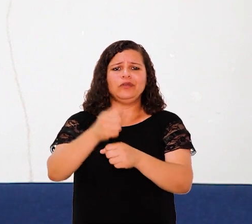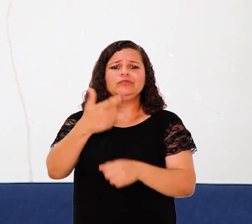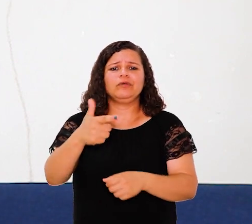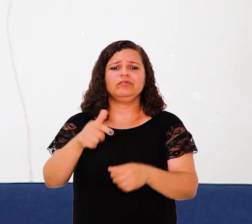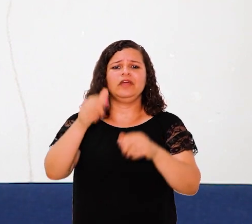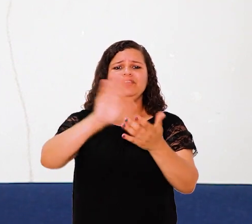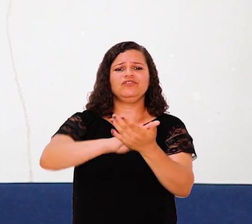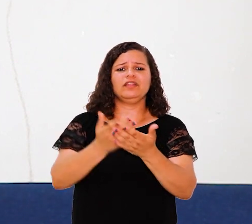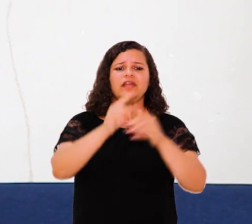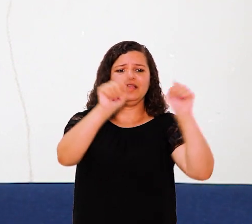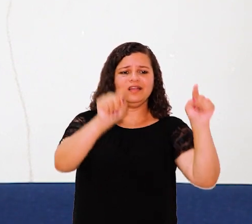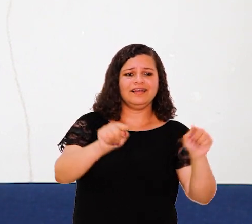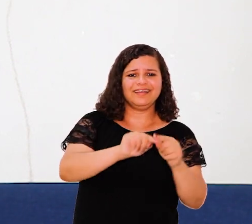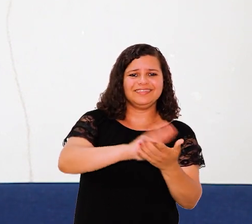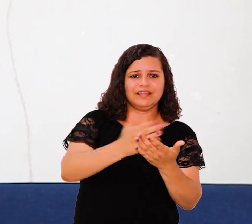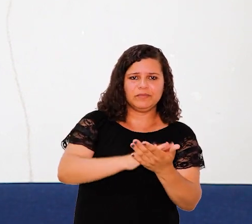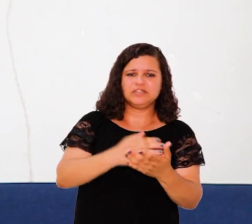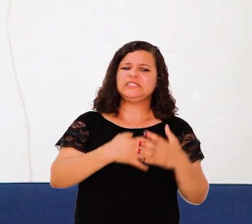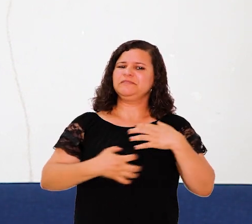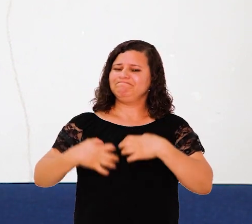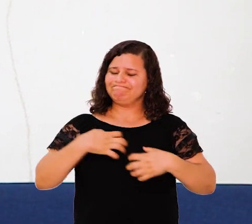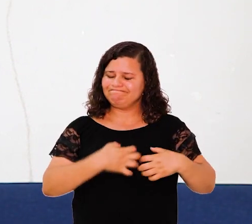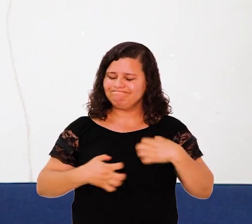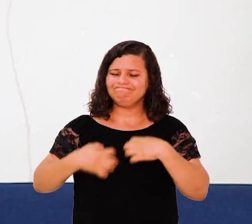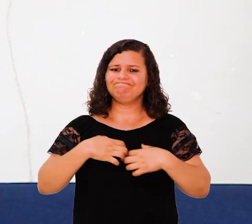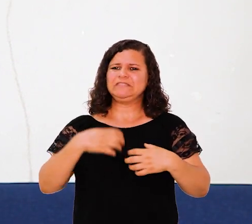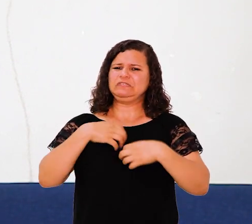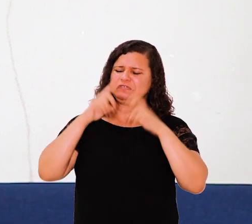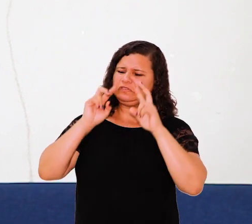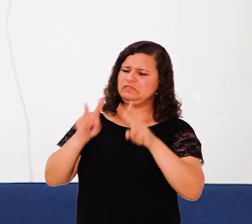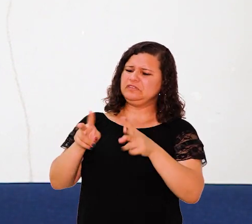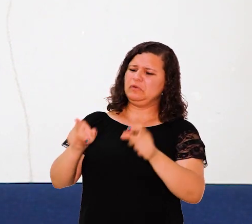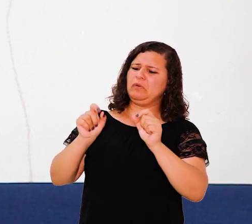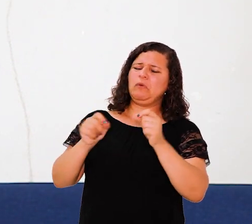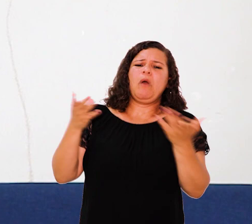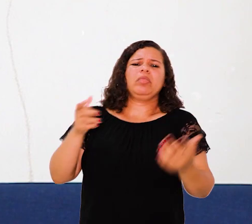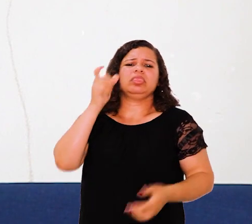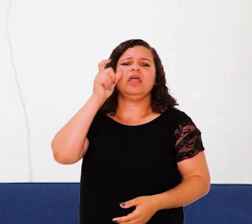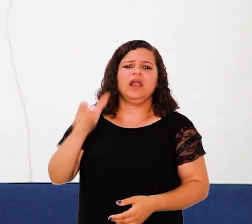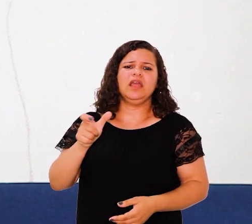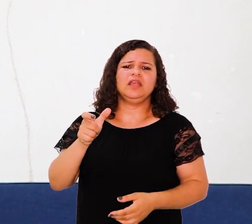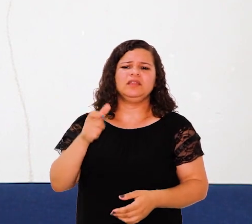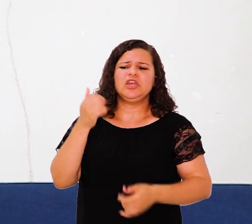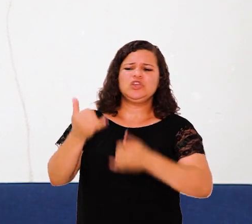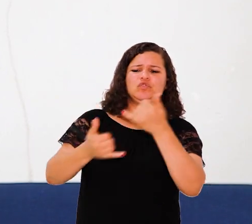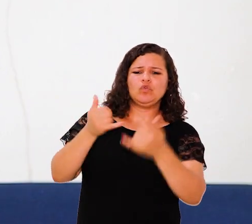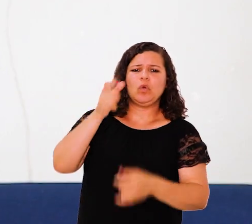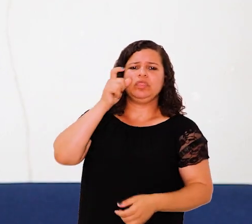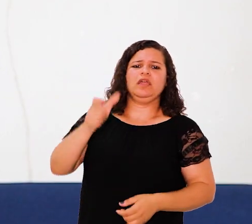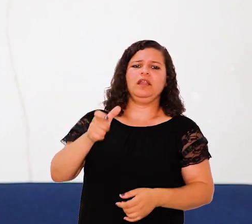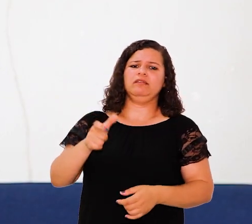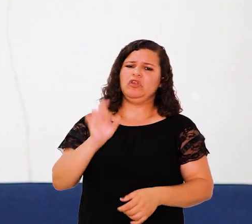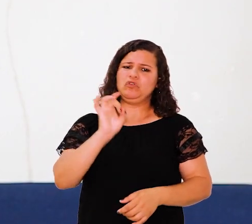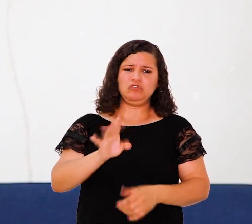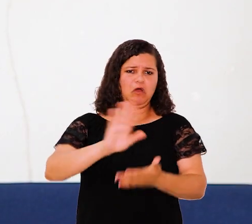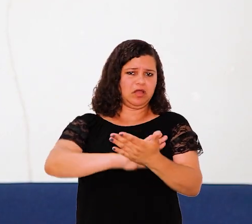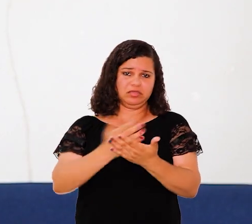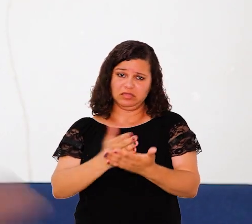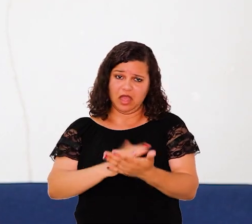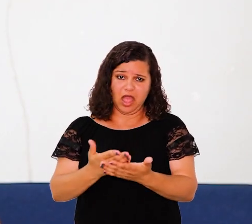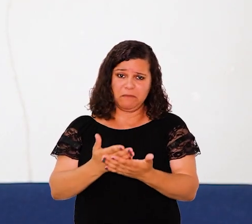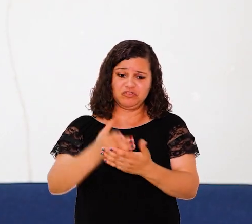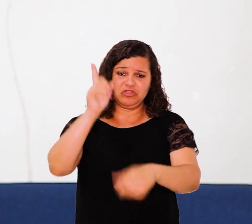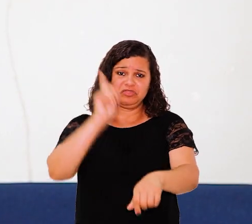não tem a janela de intérprete? Então é uma angústia minha e eu fico assim só olhando, poxa, que interesse é esse? Que jogo de interesse? Só